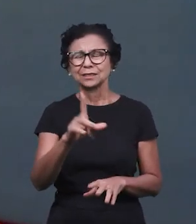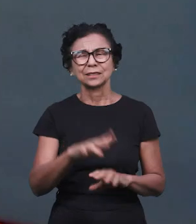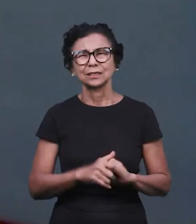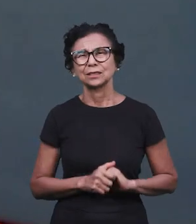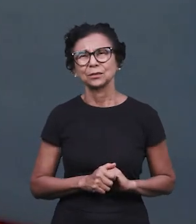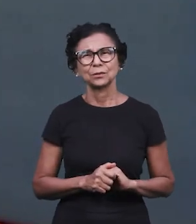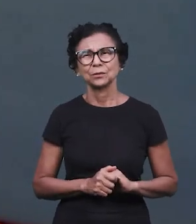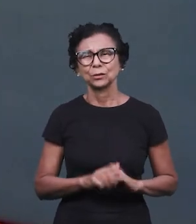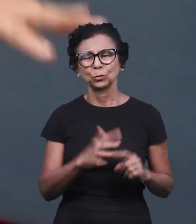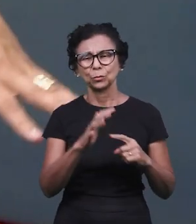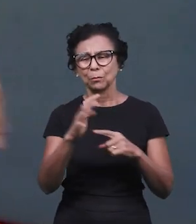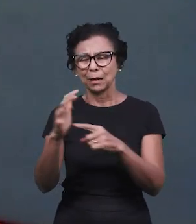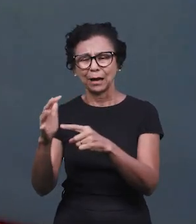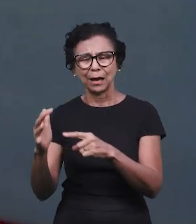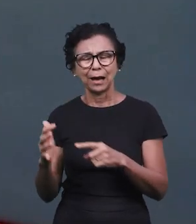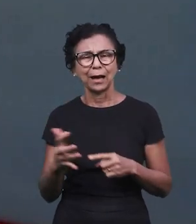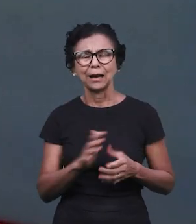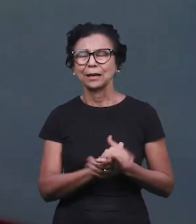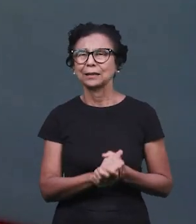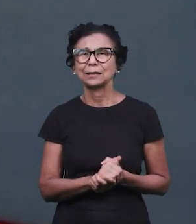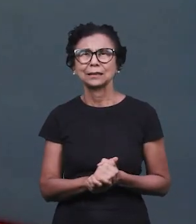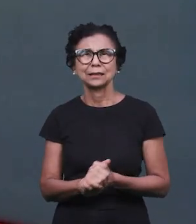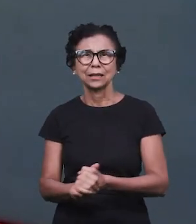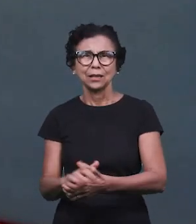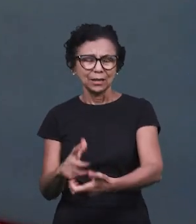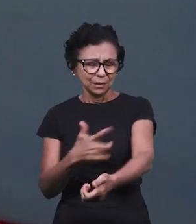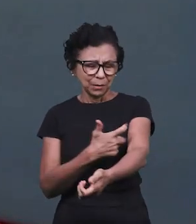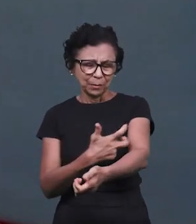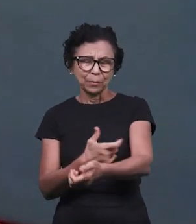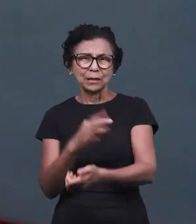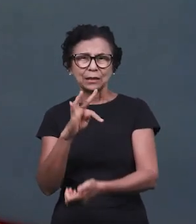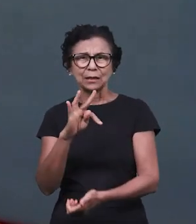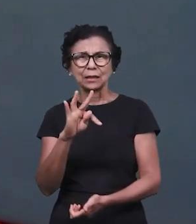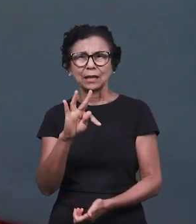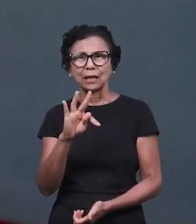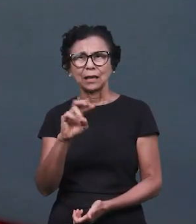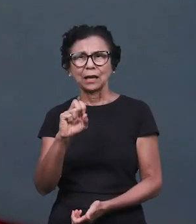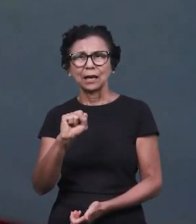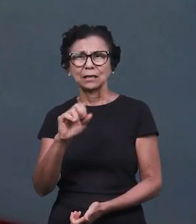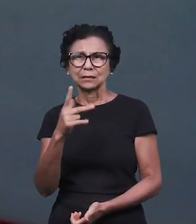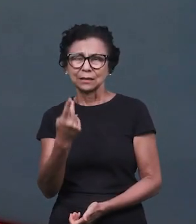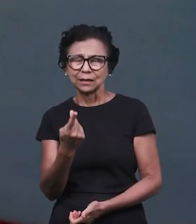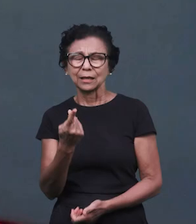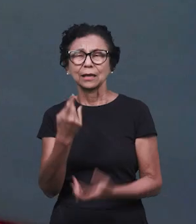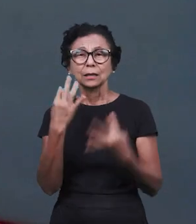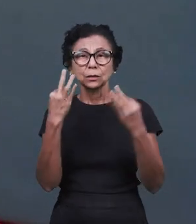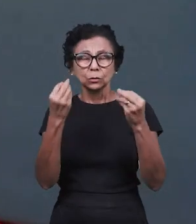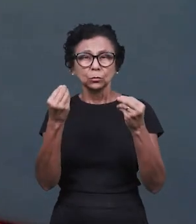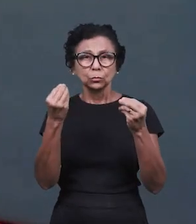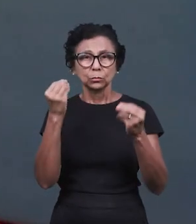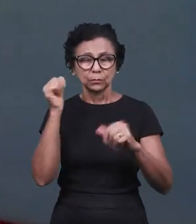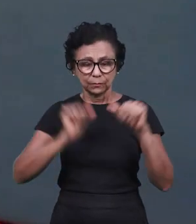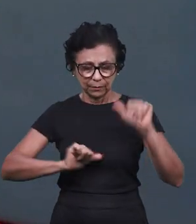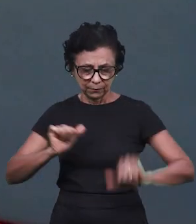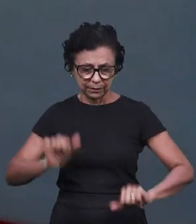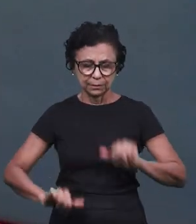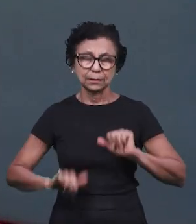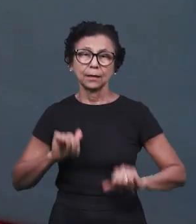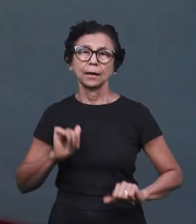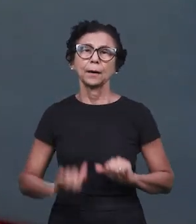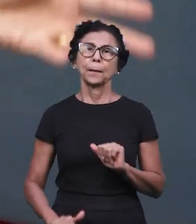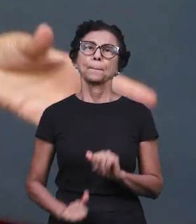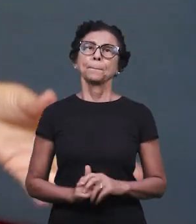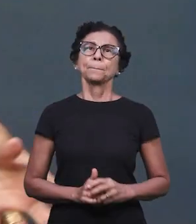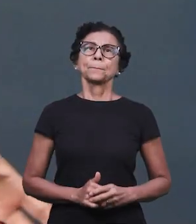dosar a sua parte de hemograma, sua taxa de glicose, seu TSH. Então, não deixe de procurar ajuda, né? Tanto na parte física